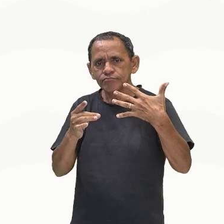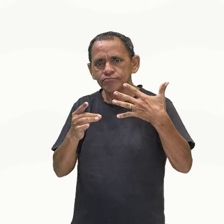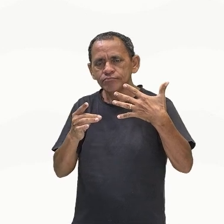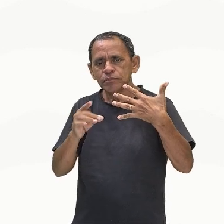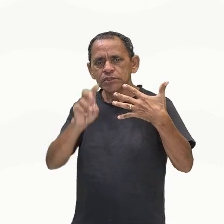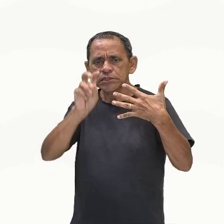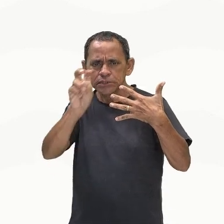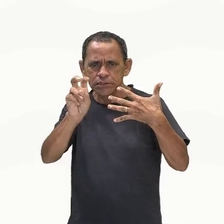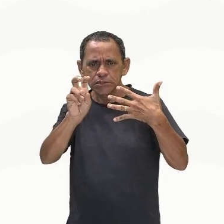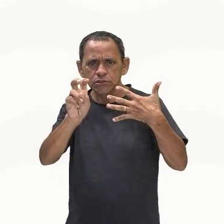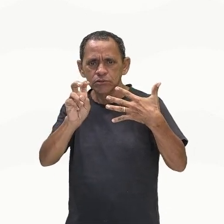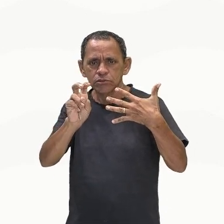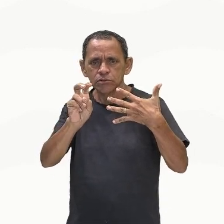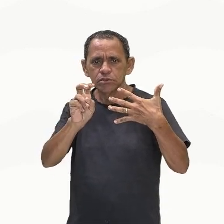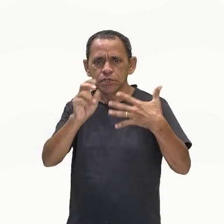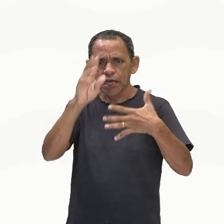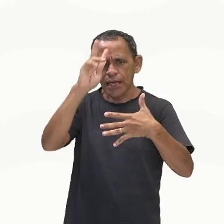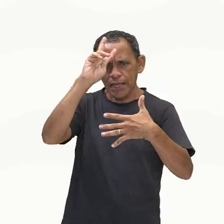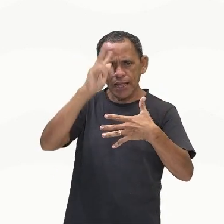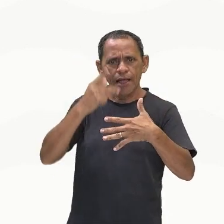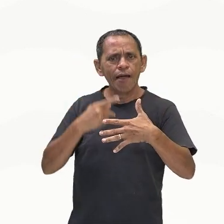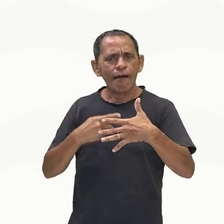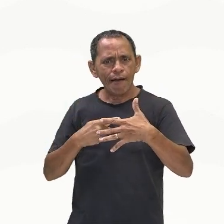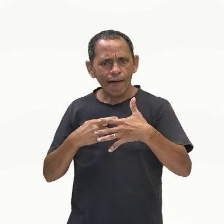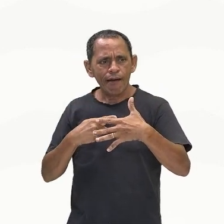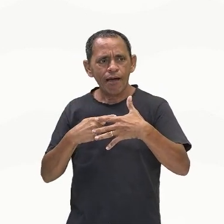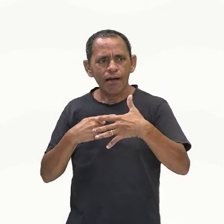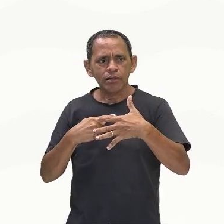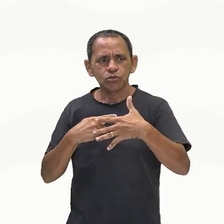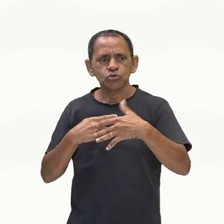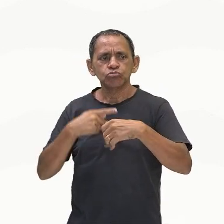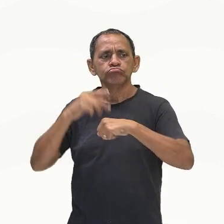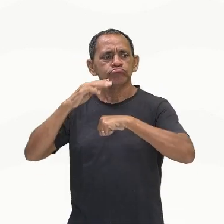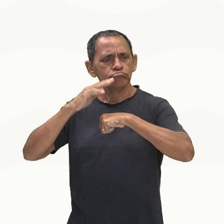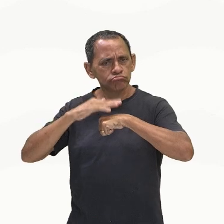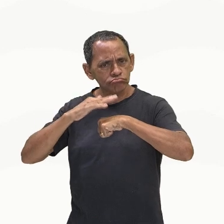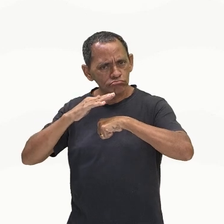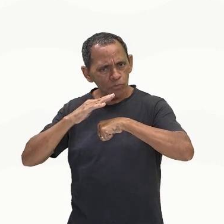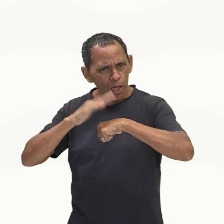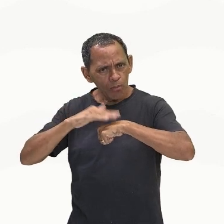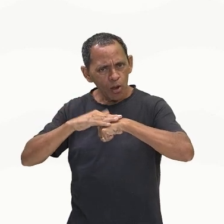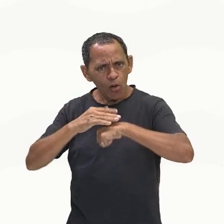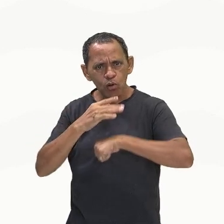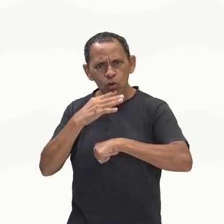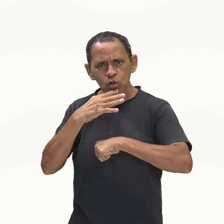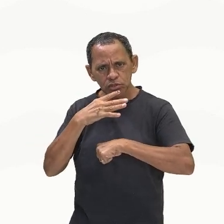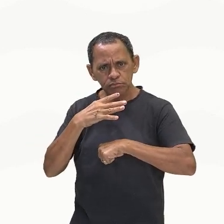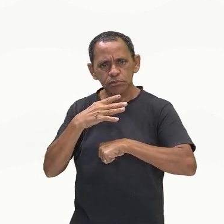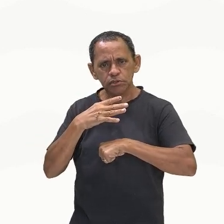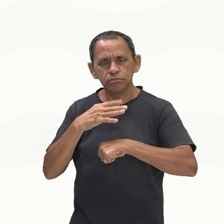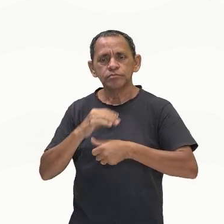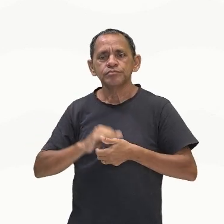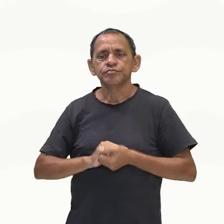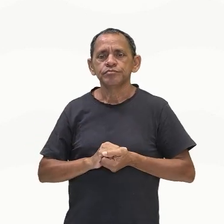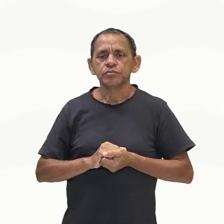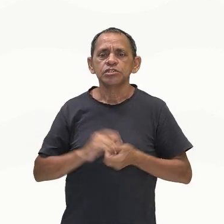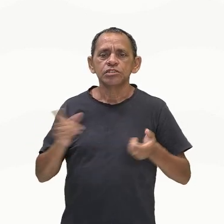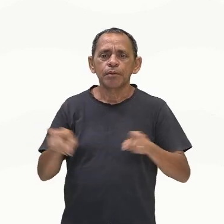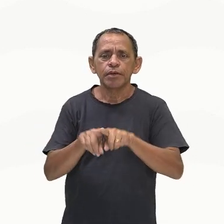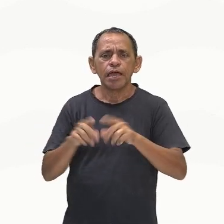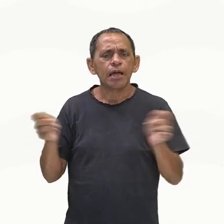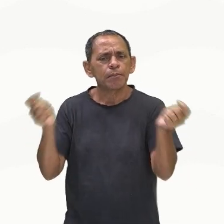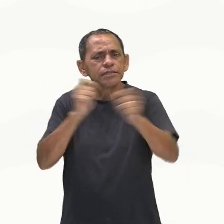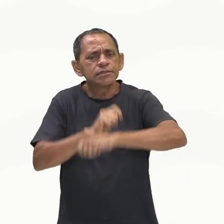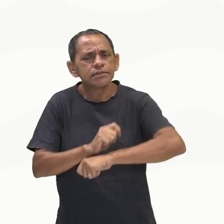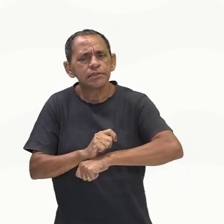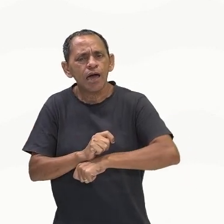o autoconhecimento, que vai ser a capacidade de reconhecer, né, sentimentos,